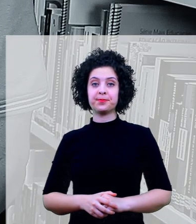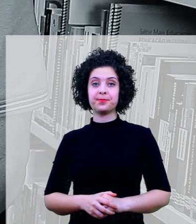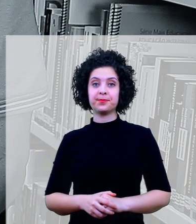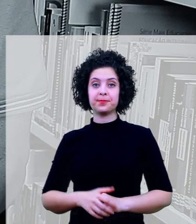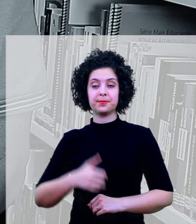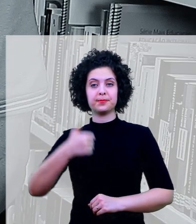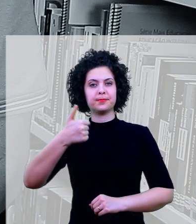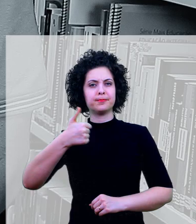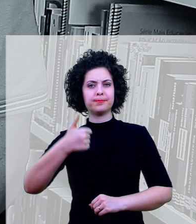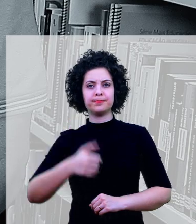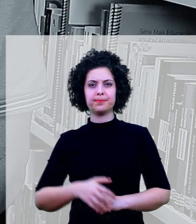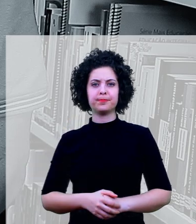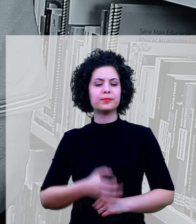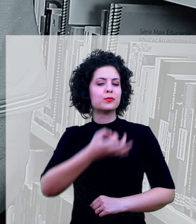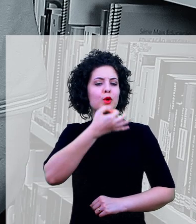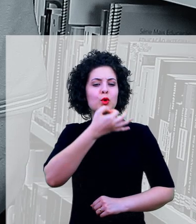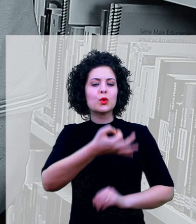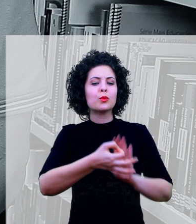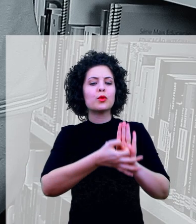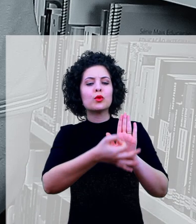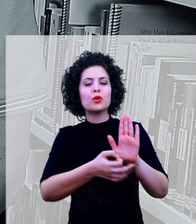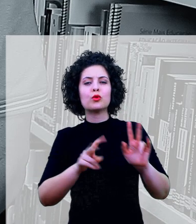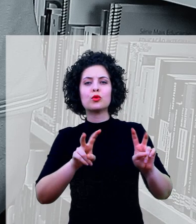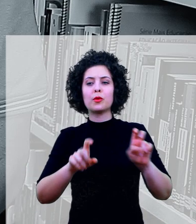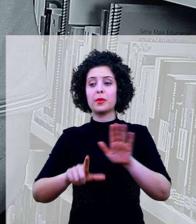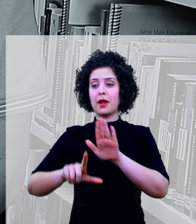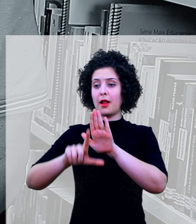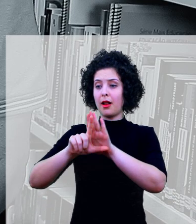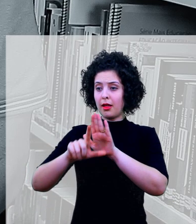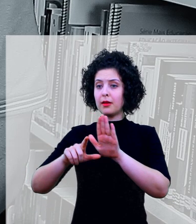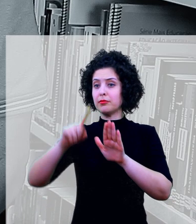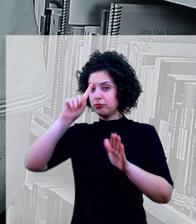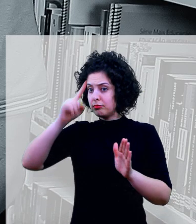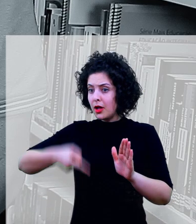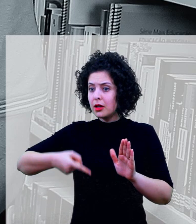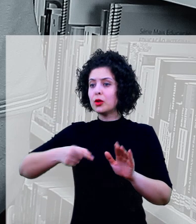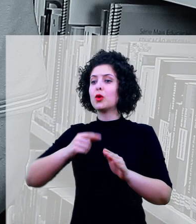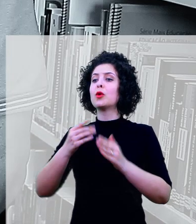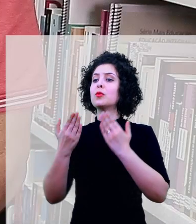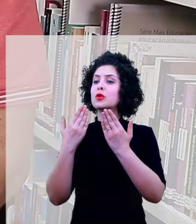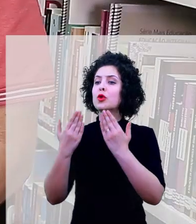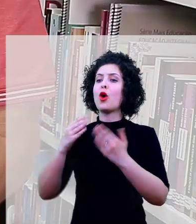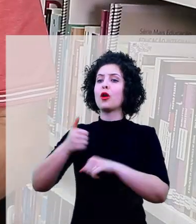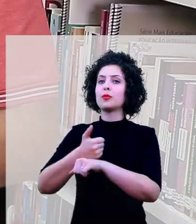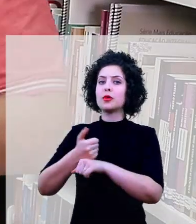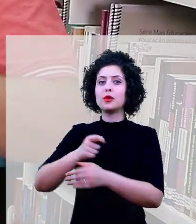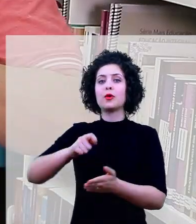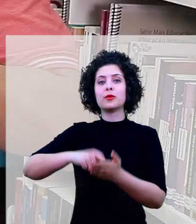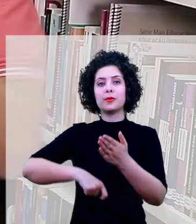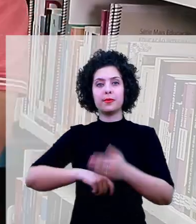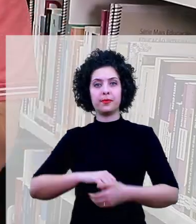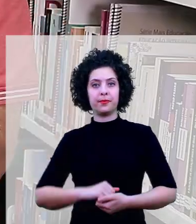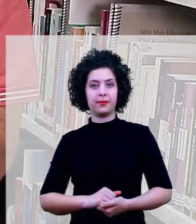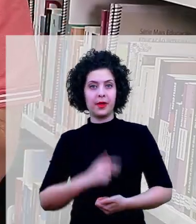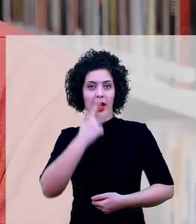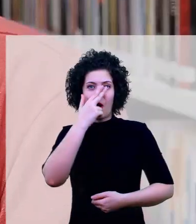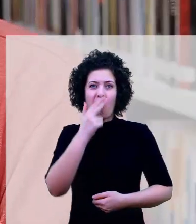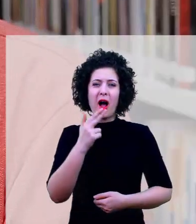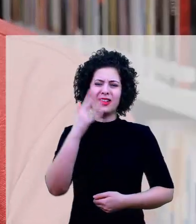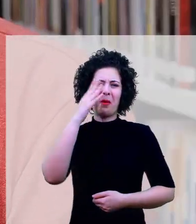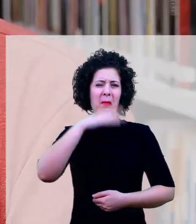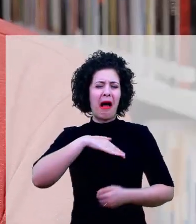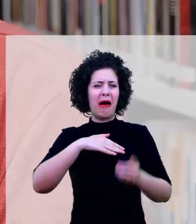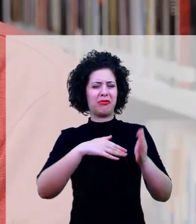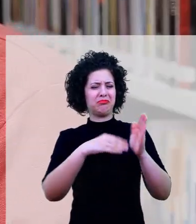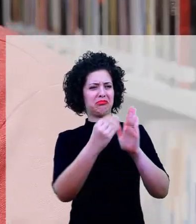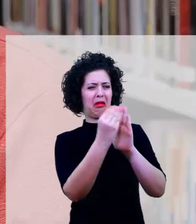opinião sobre a lei que estabelece a obrigatoriedade da contratação de psicólogos nas escolas? Eu acho que ela é mal desenhada. Se você